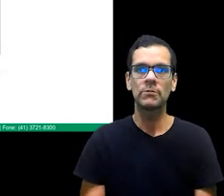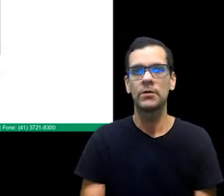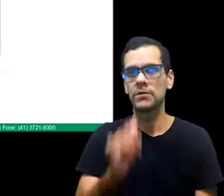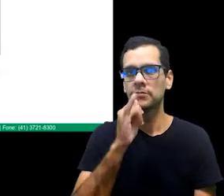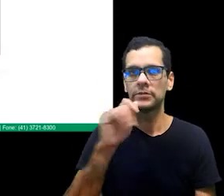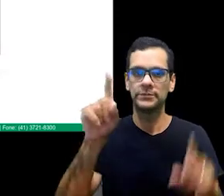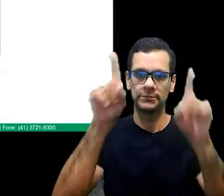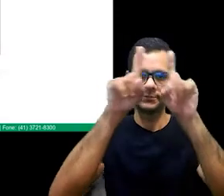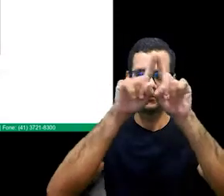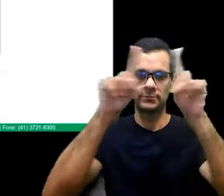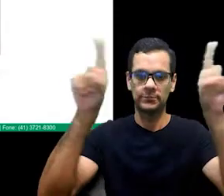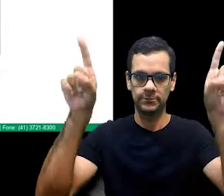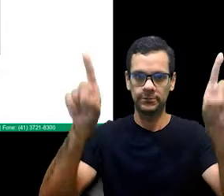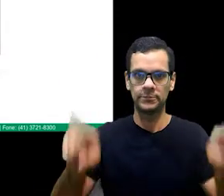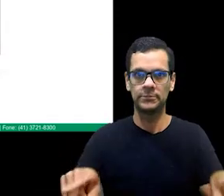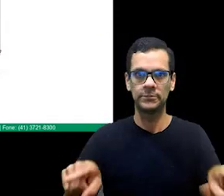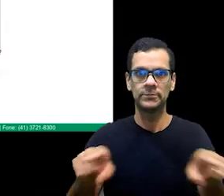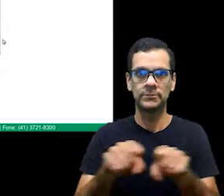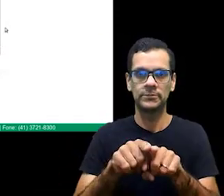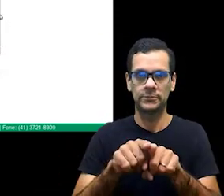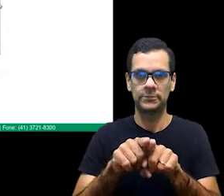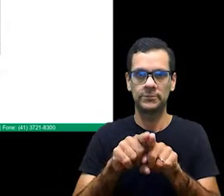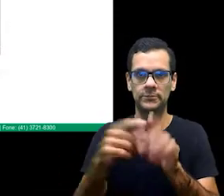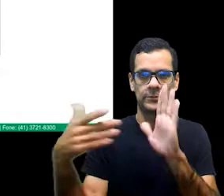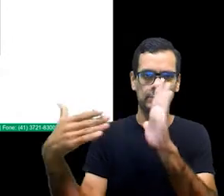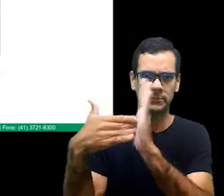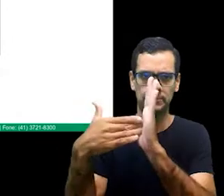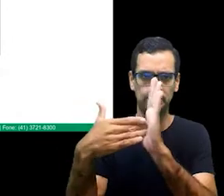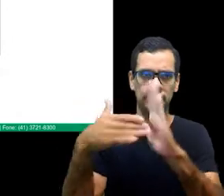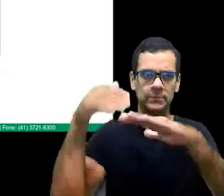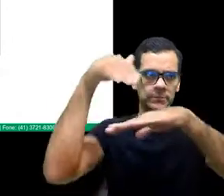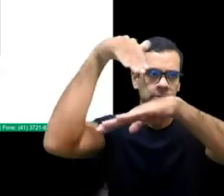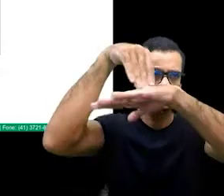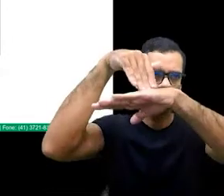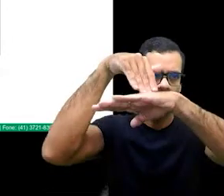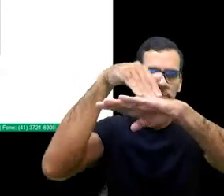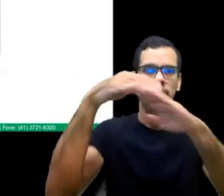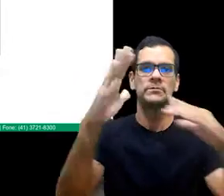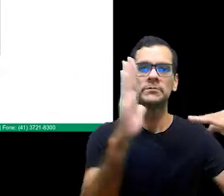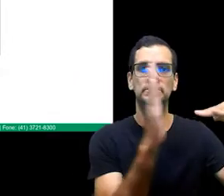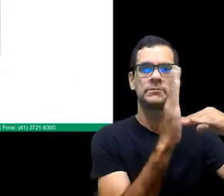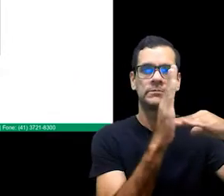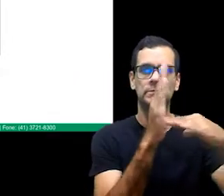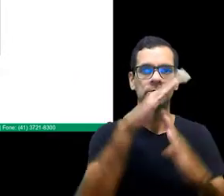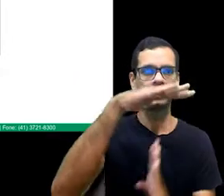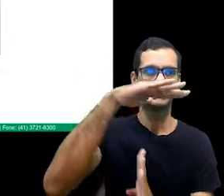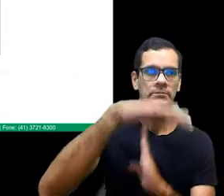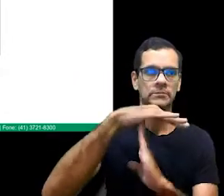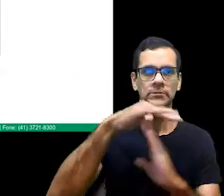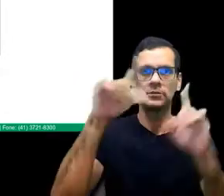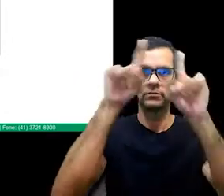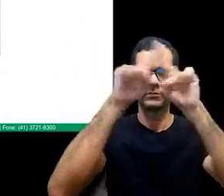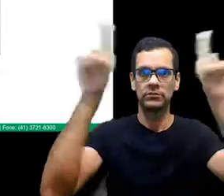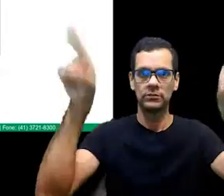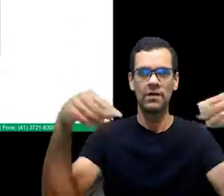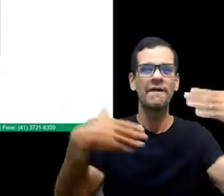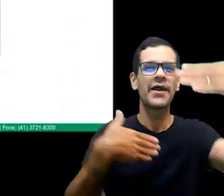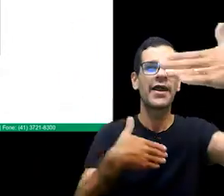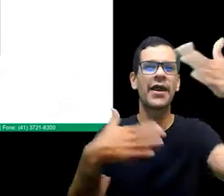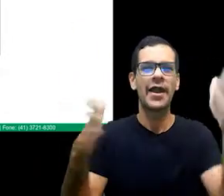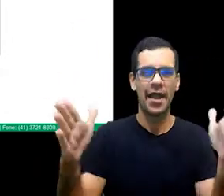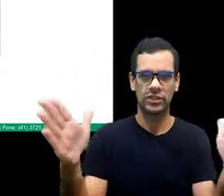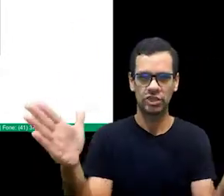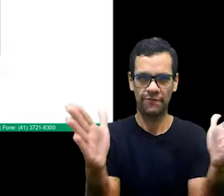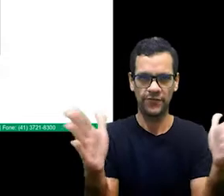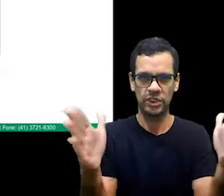um bloqueador de trocas de calor, são essas linhas aqui que envolvem o meu sistema. Então, tem aqui um corpo A, uma caixa